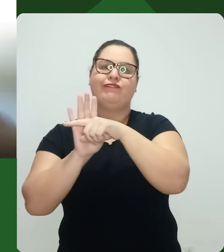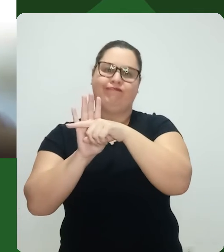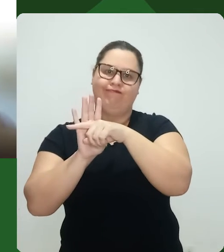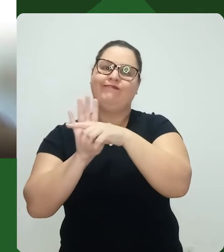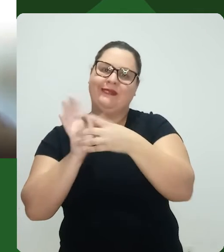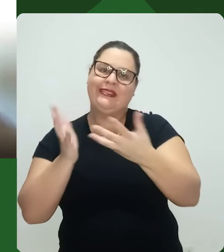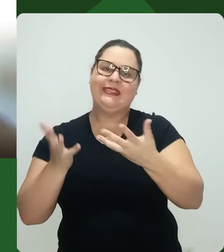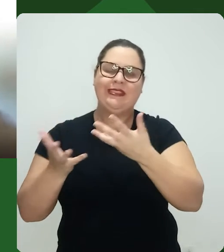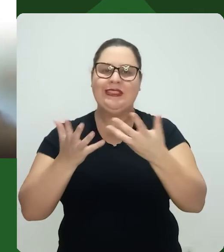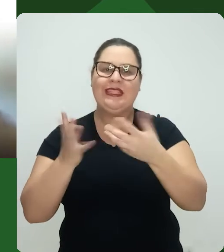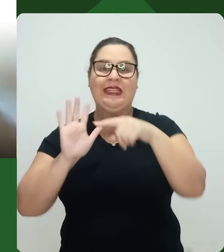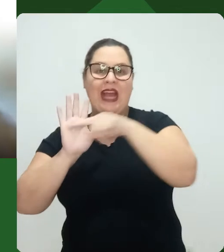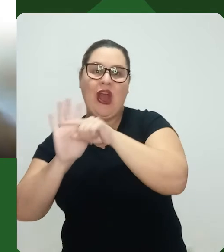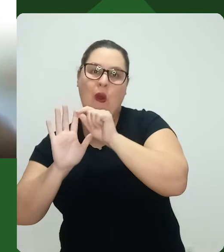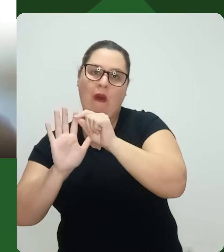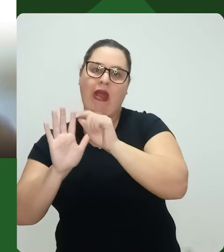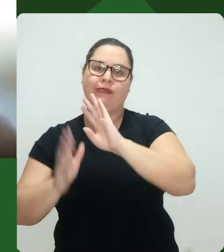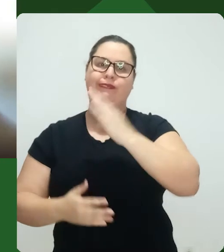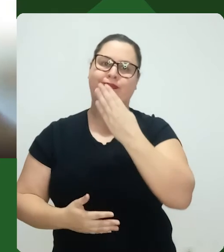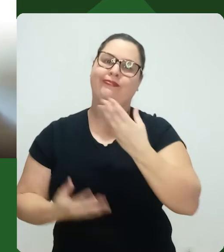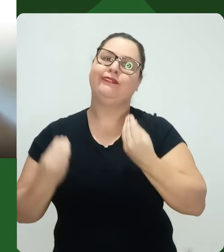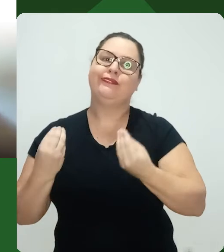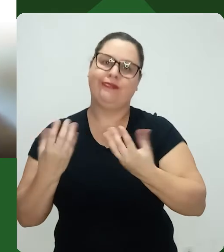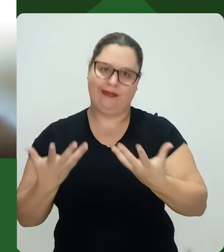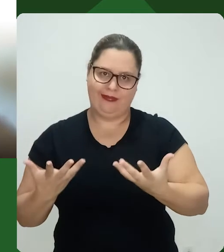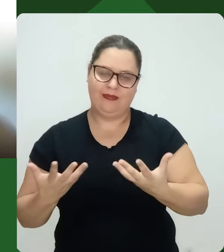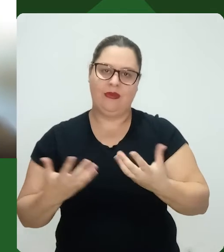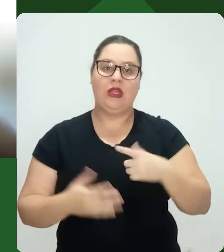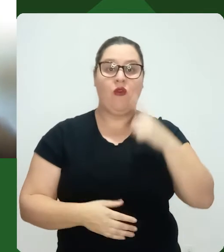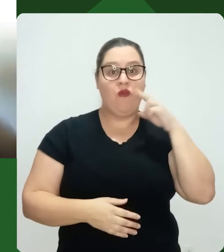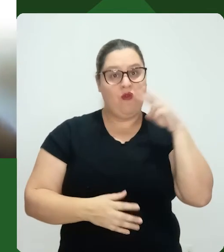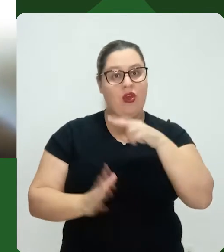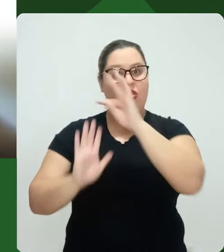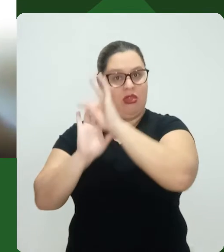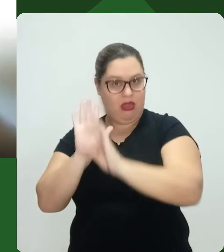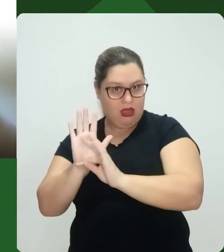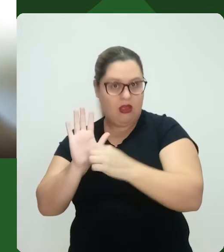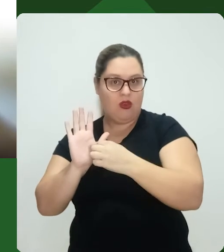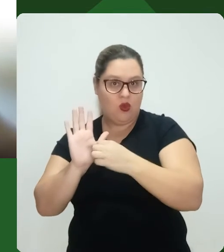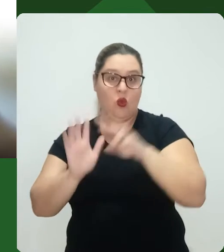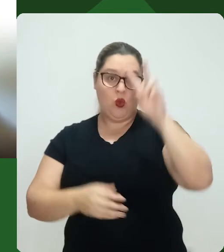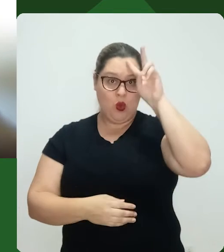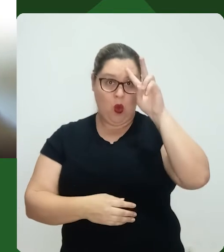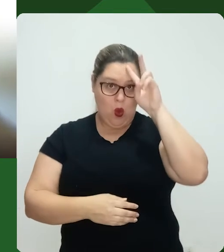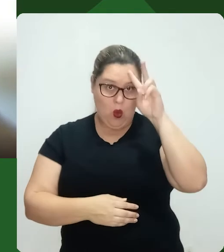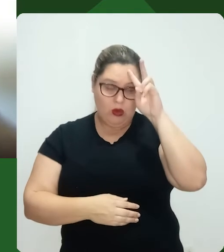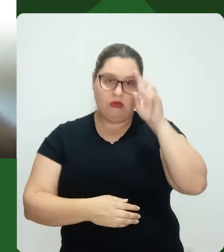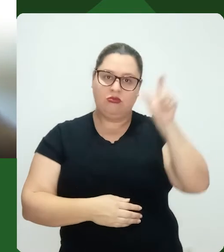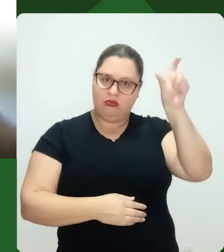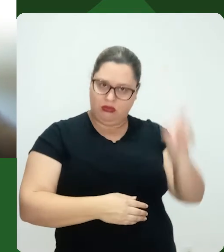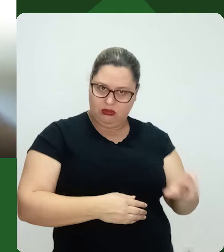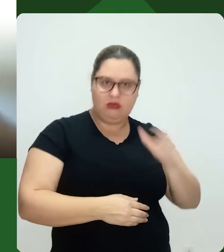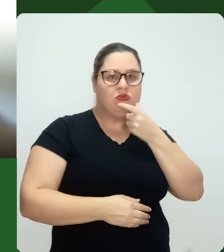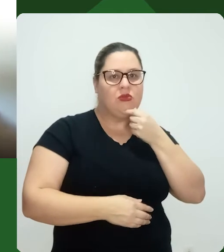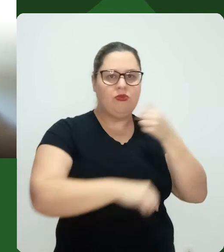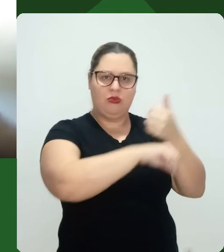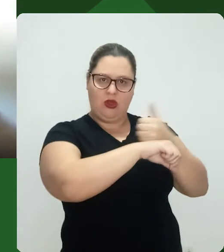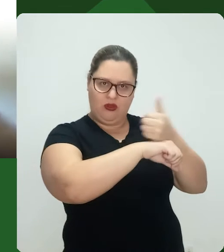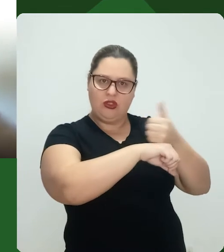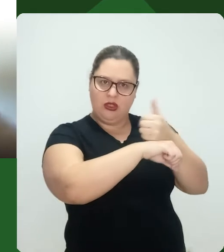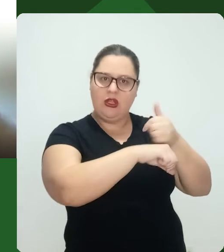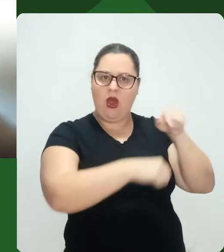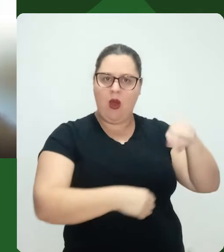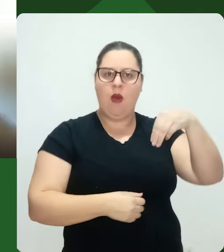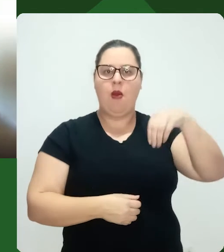tem um lado bom nisso, tem um lado ruim, que é muito ruim, é muito negativo. Então, vocês vão ver no nosso texto lá que a história,